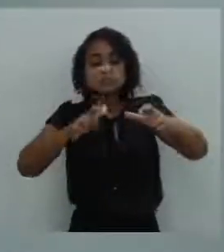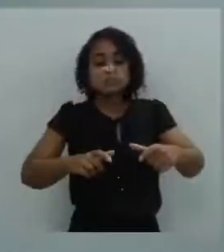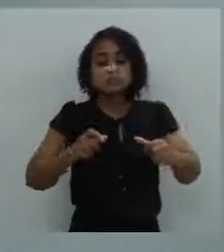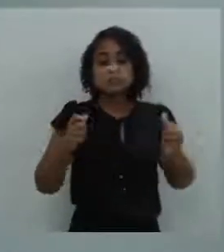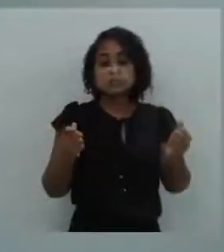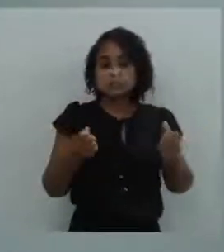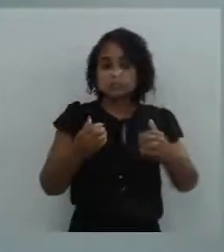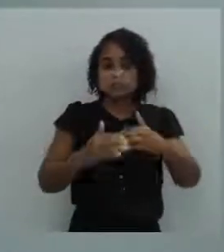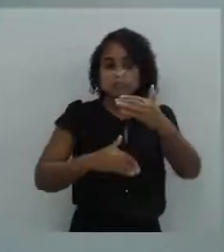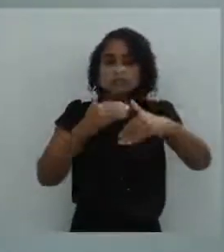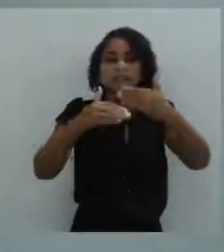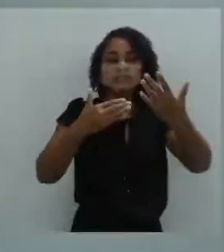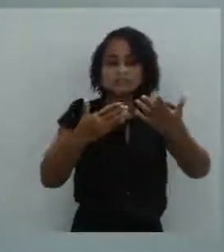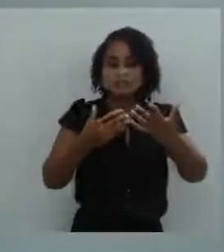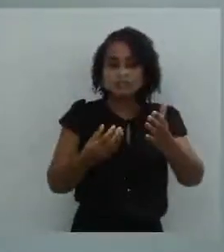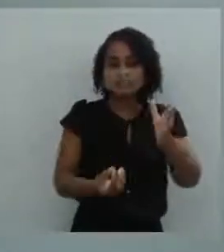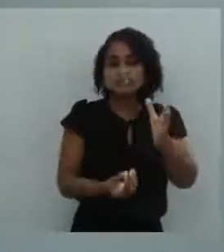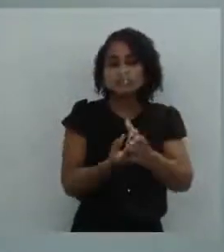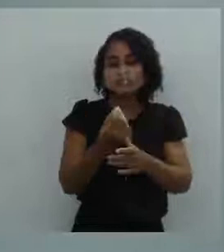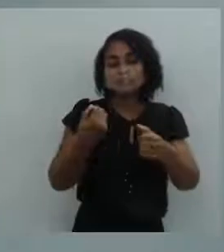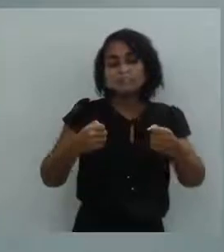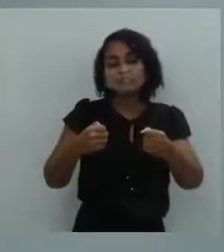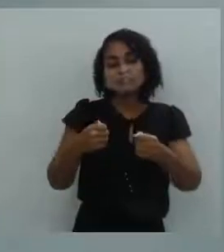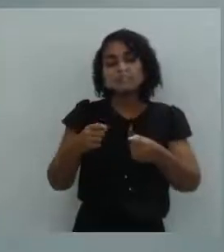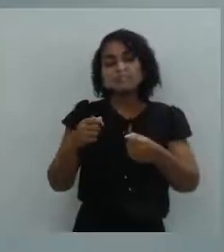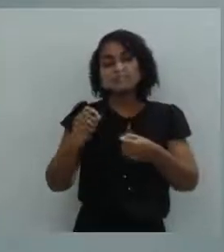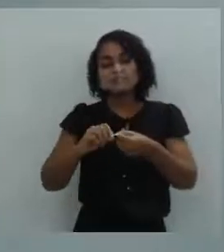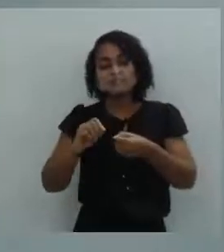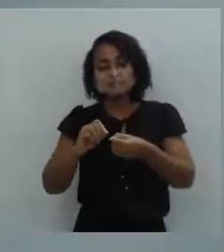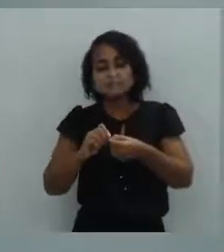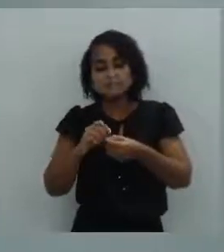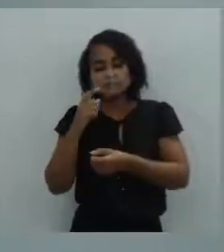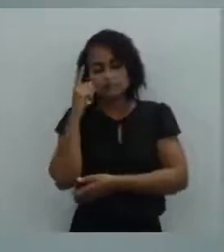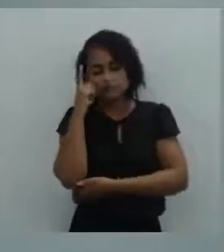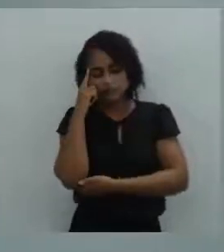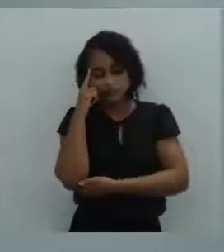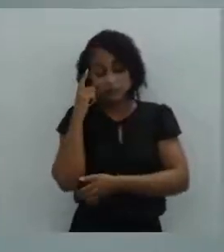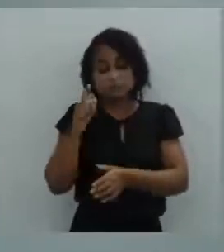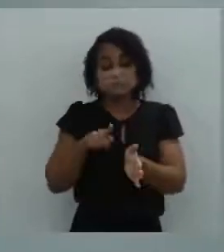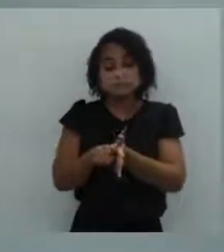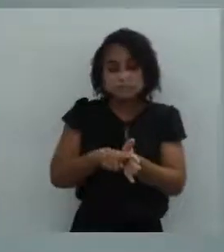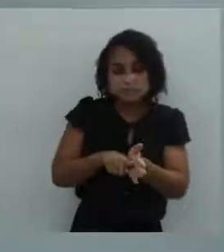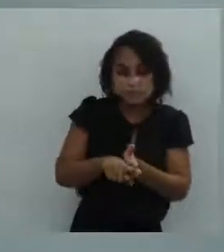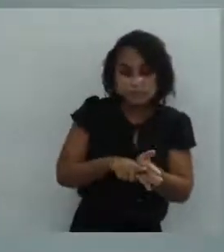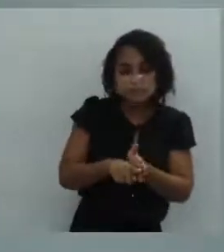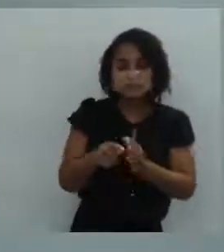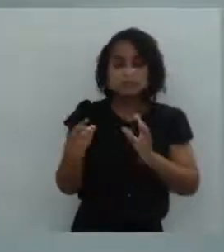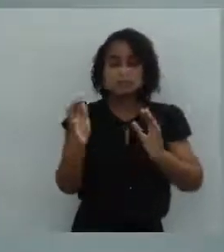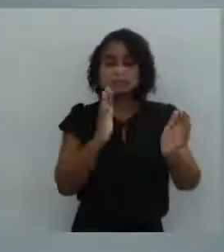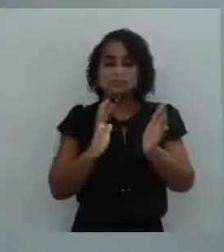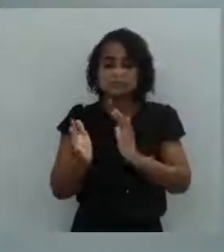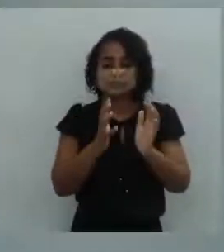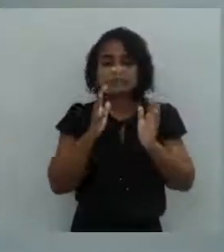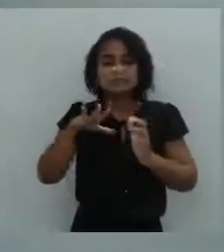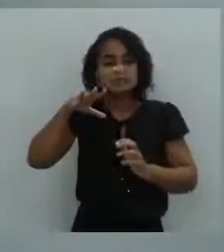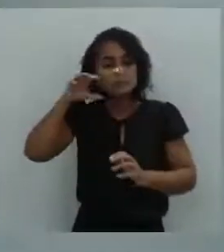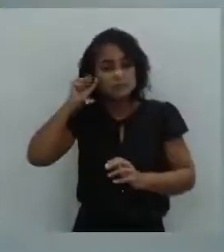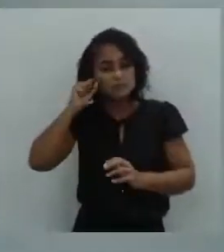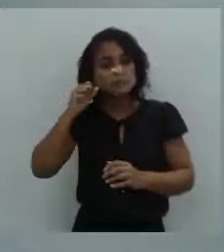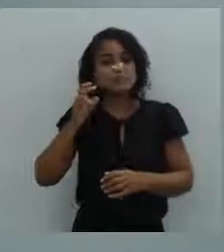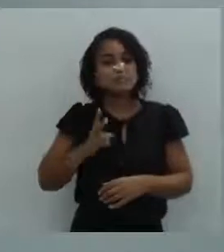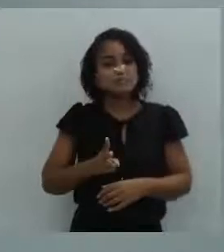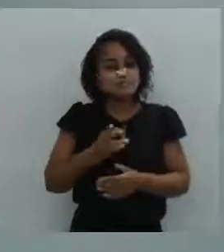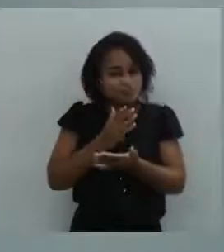pode construir? Tudo isso a gente precisa fazer, tudo a gente precisa pesquisar, conversar, ouvir.